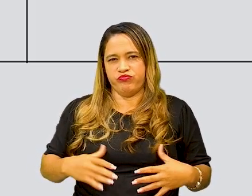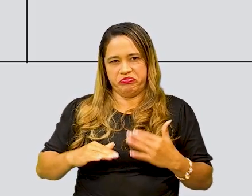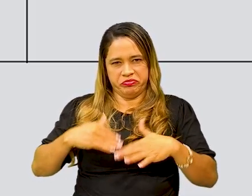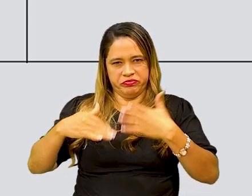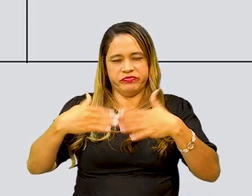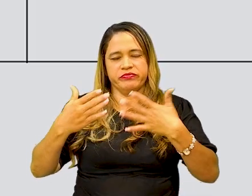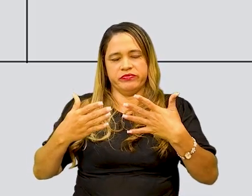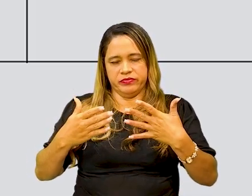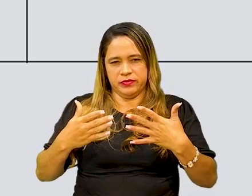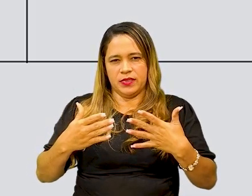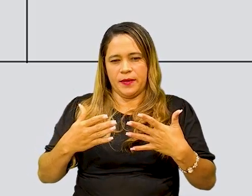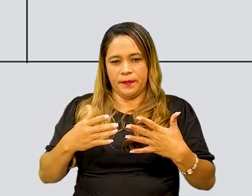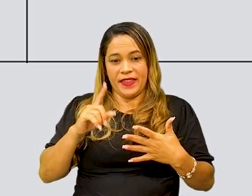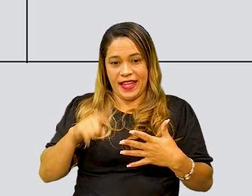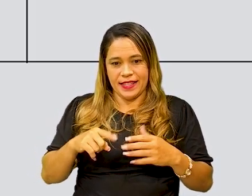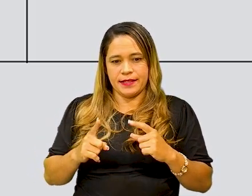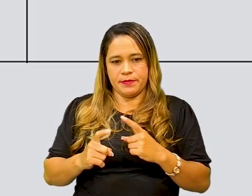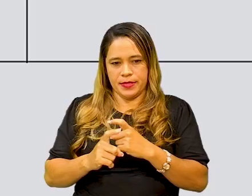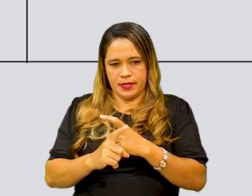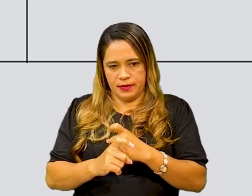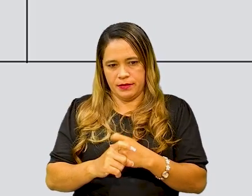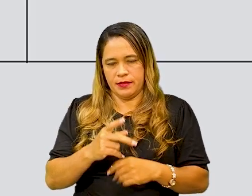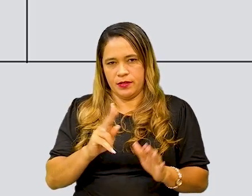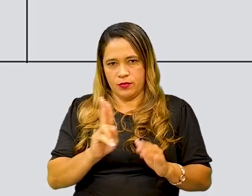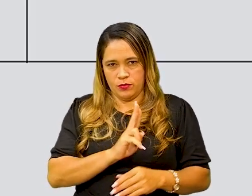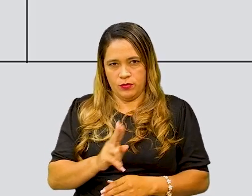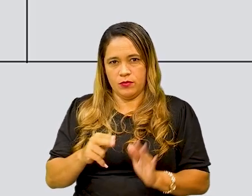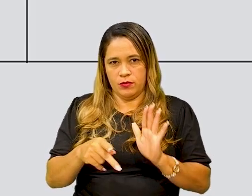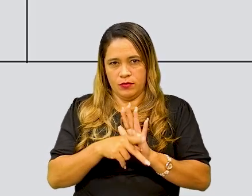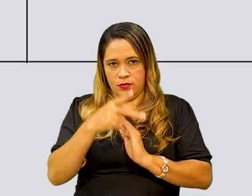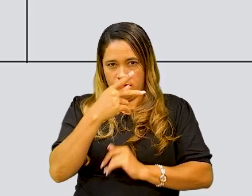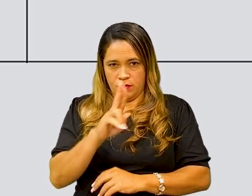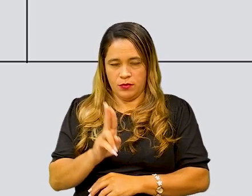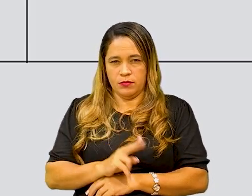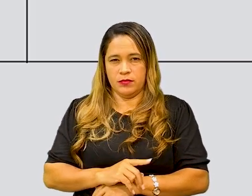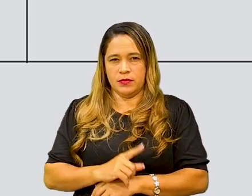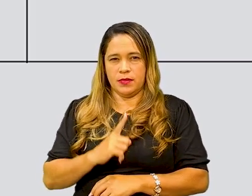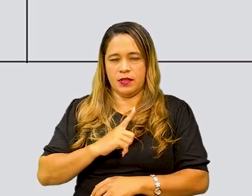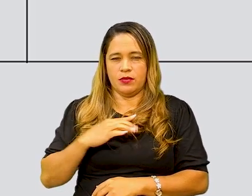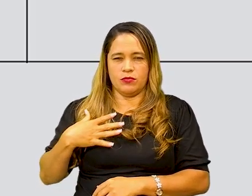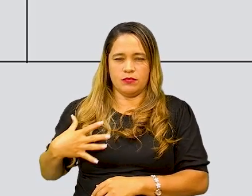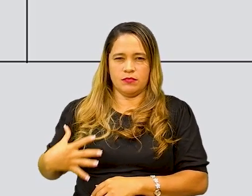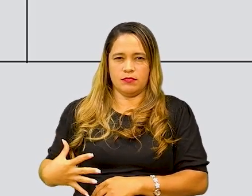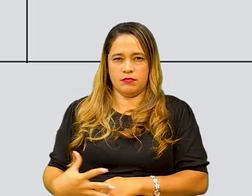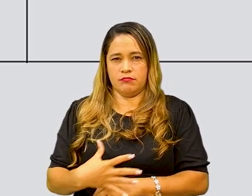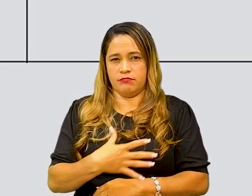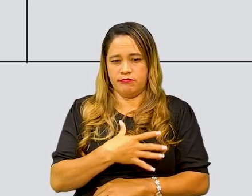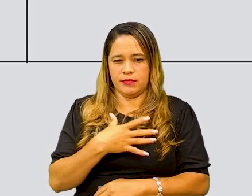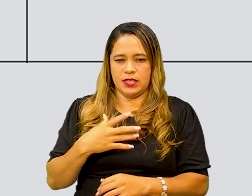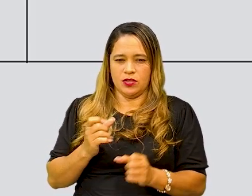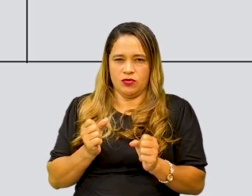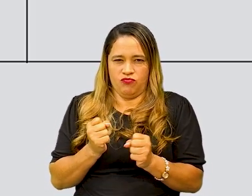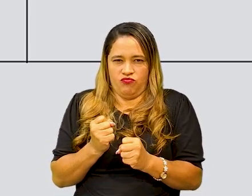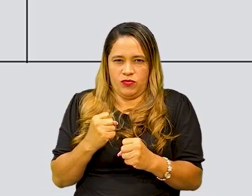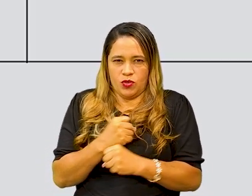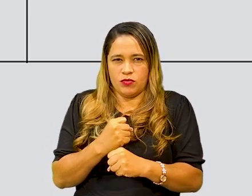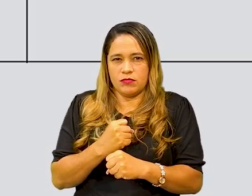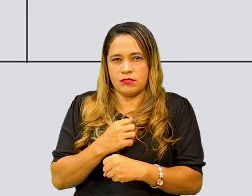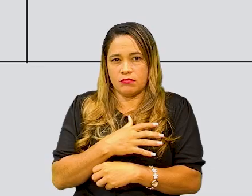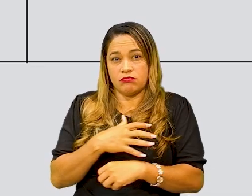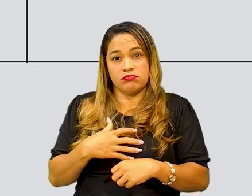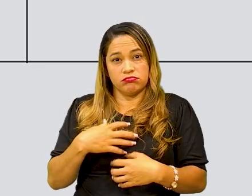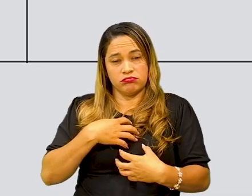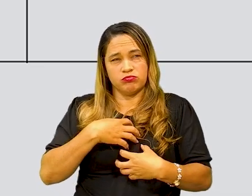gerar o quê? Essa bactéria, chamada Clostridium tetani, ela causa no nosso corpo essas contrações musculares de